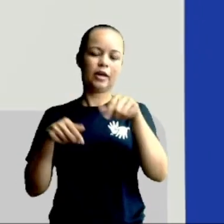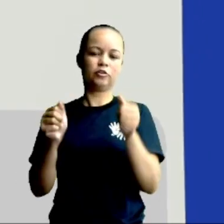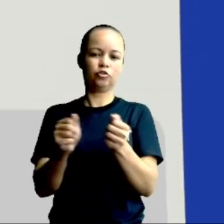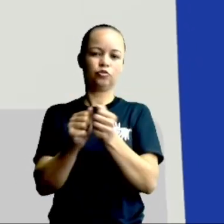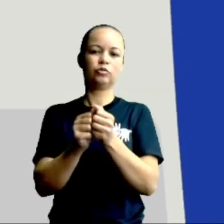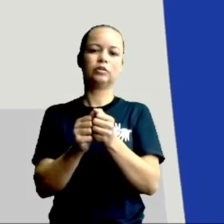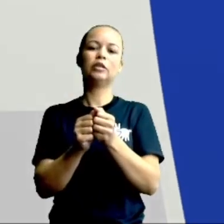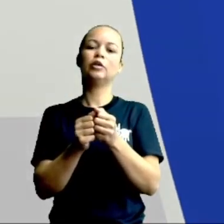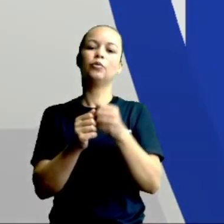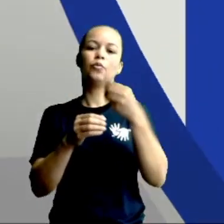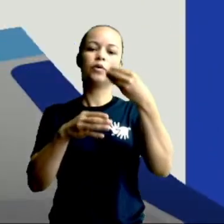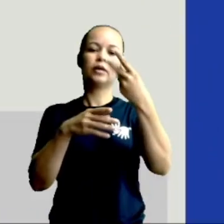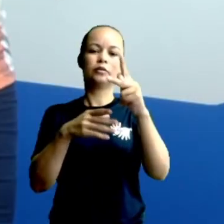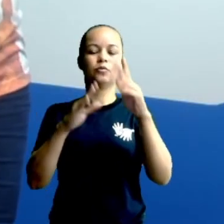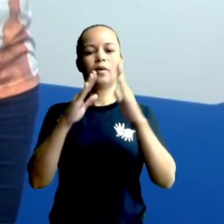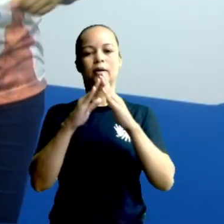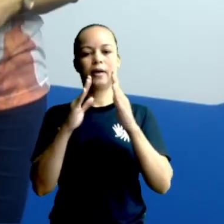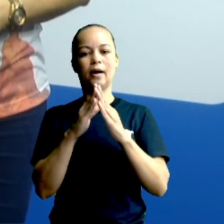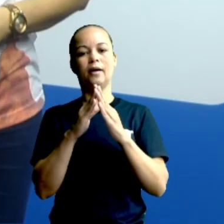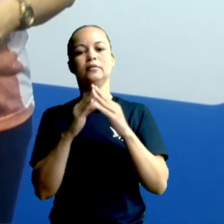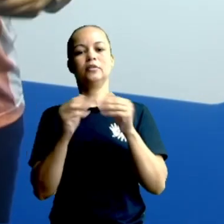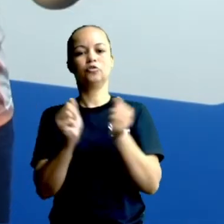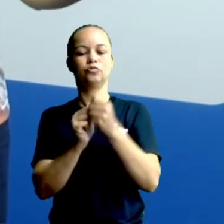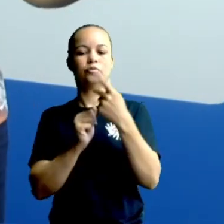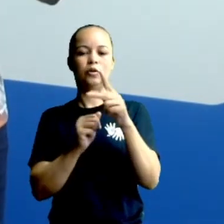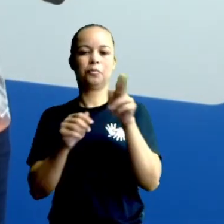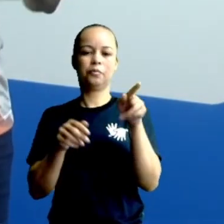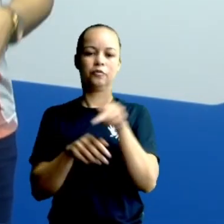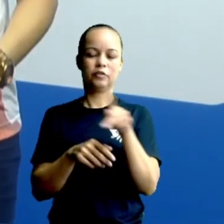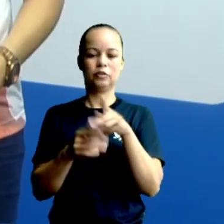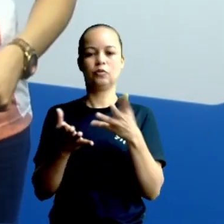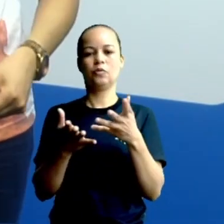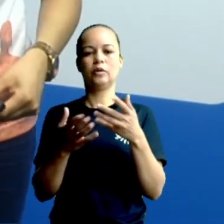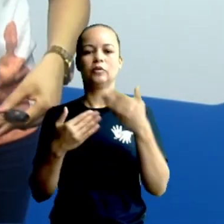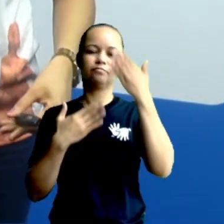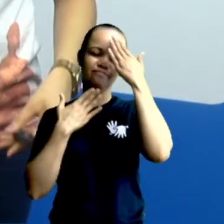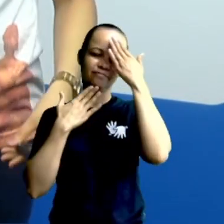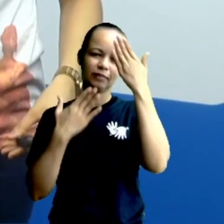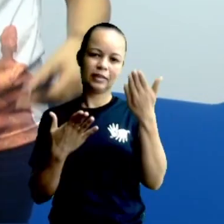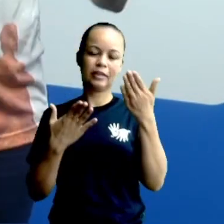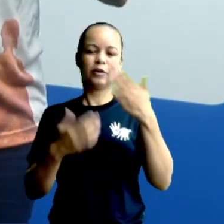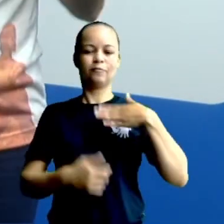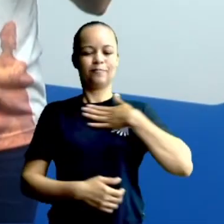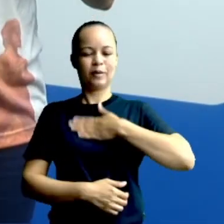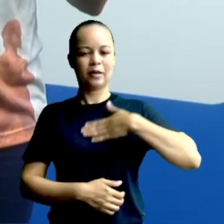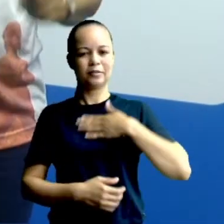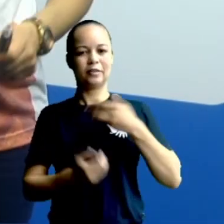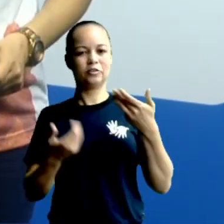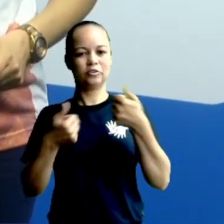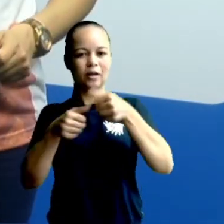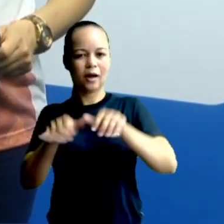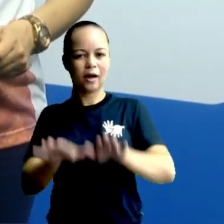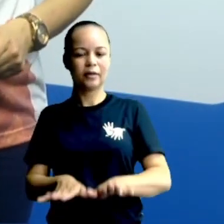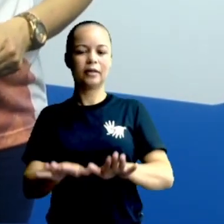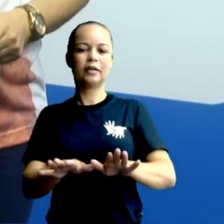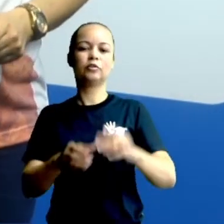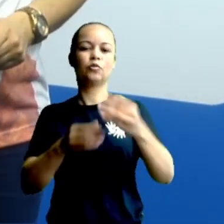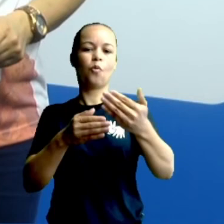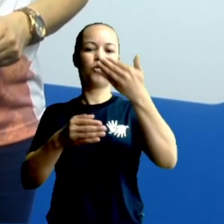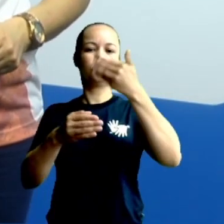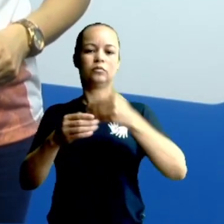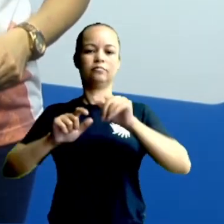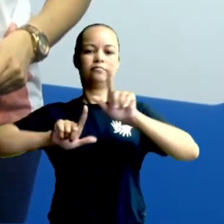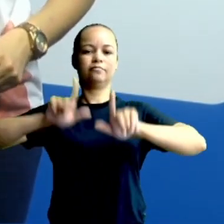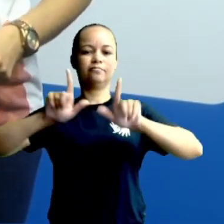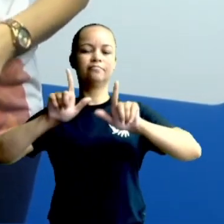com o teu professor, porque eu só tenho a agradecer. Porque para mim é sempre uma grande satisfação estar aqui do outro lado da telinha, levando um